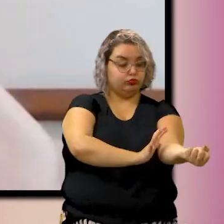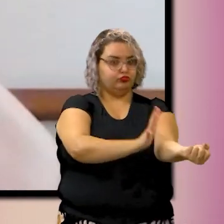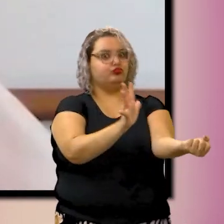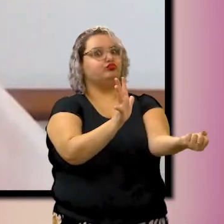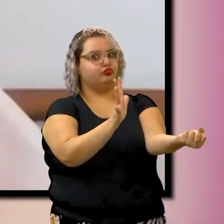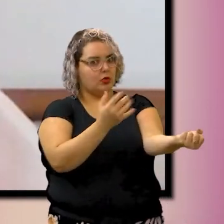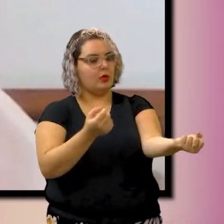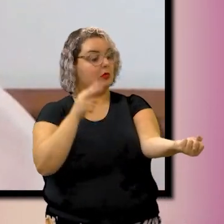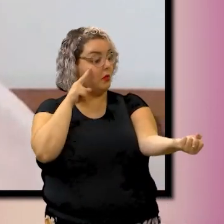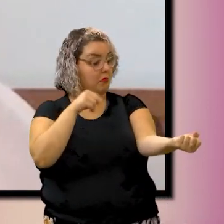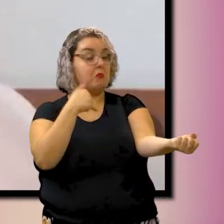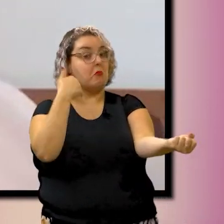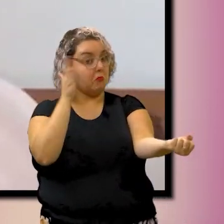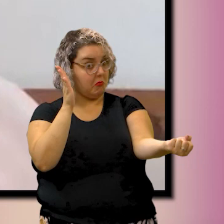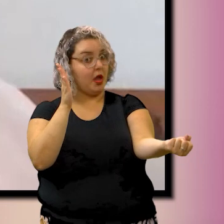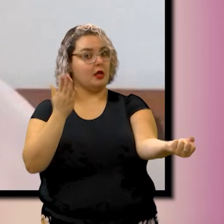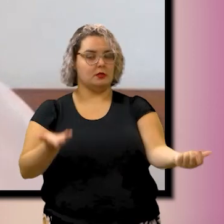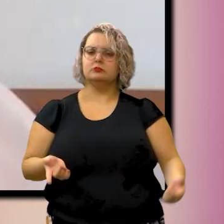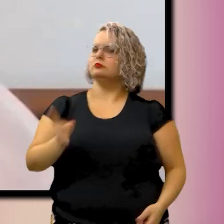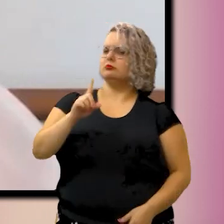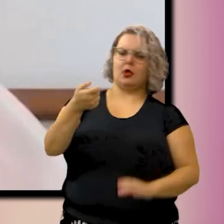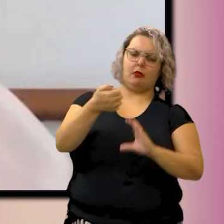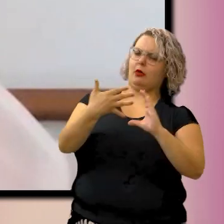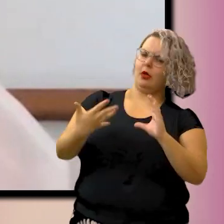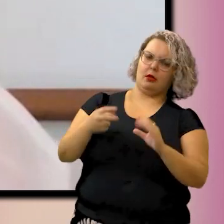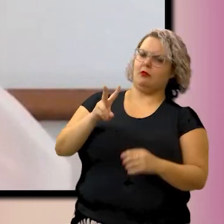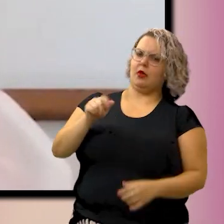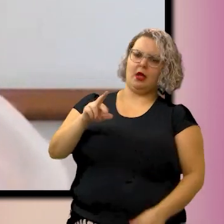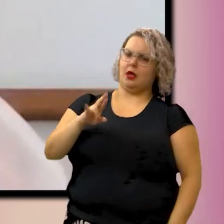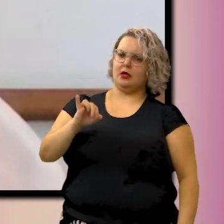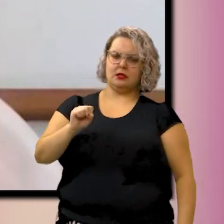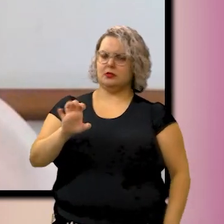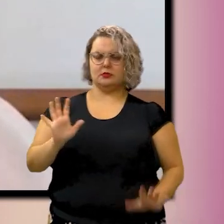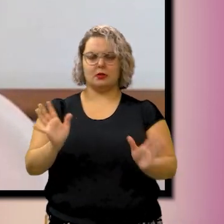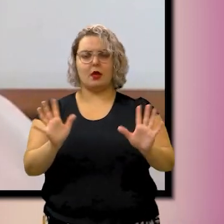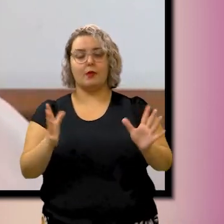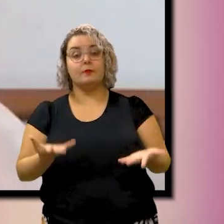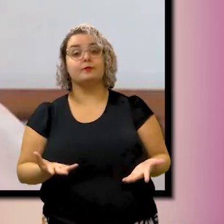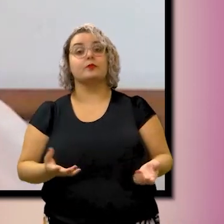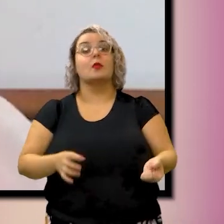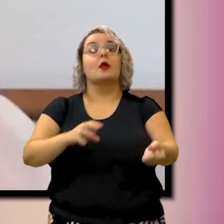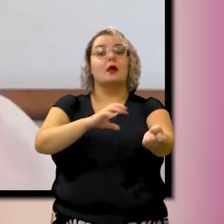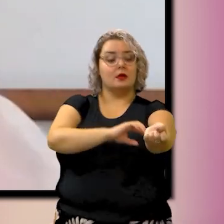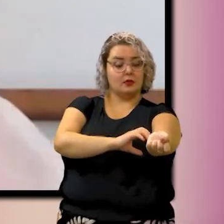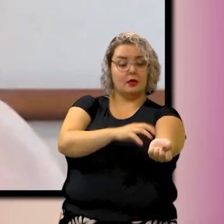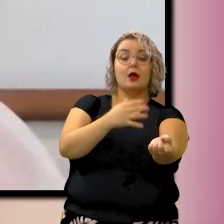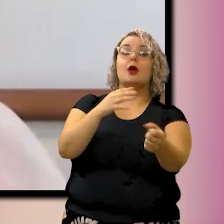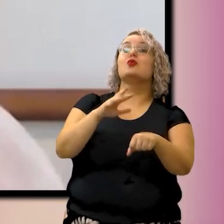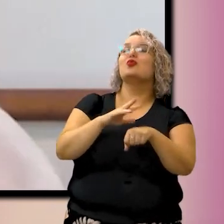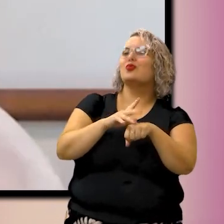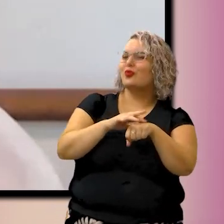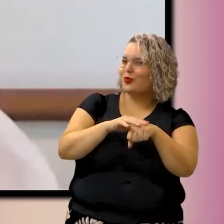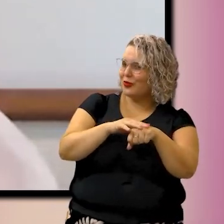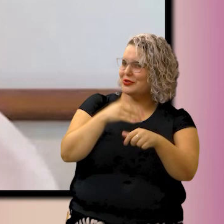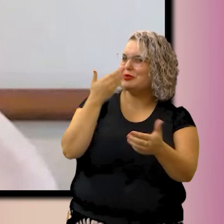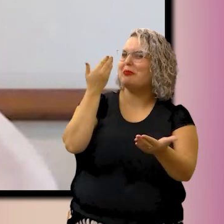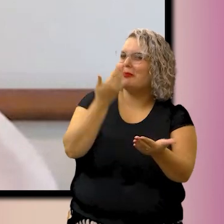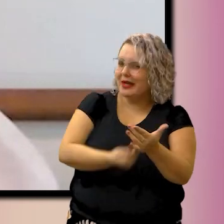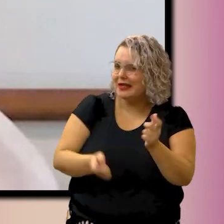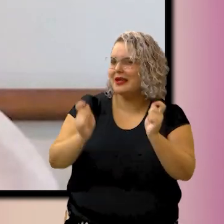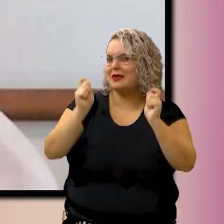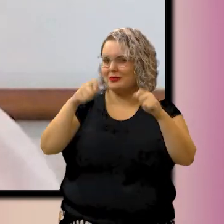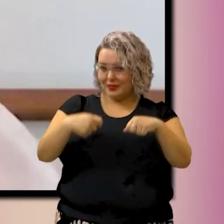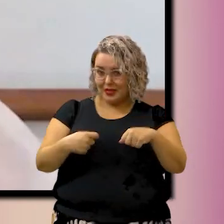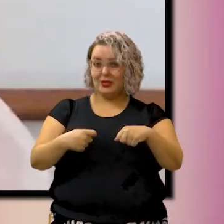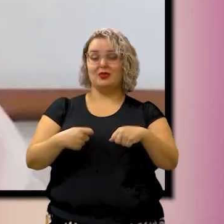pouco mais visíveis. Isso não caracteriza como varizes. Varizes, elas são as veias doentes que perderam essa capacidade de fazer o